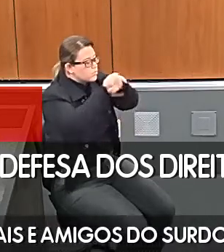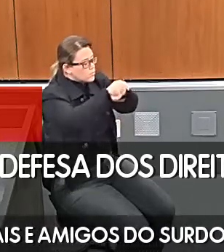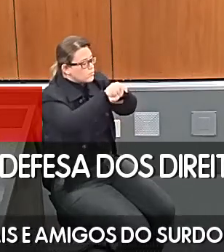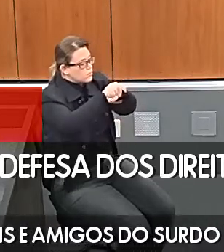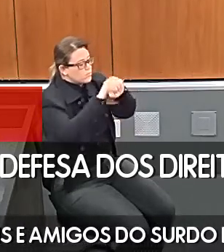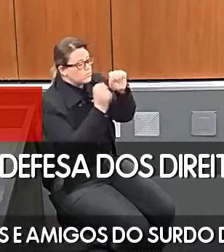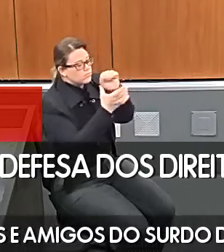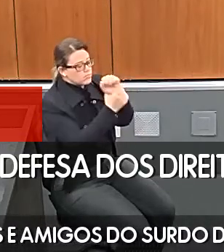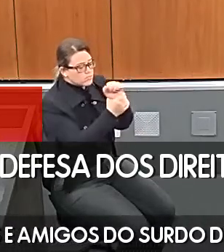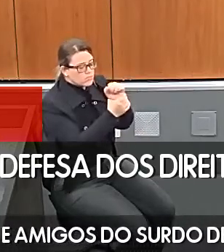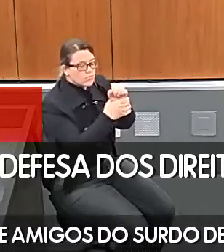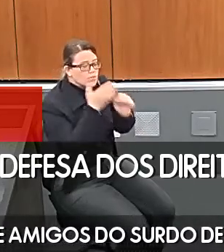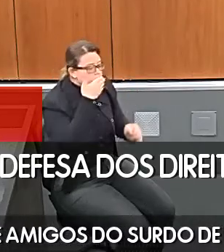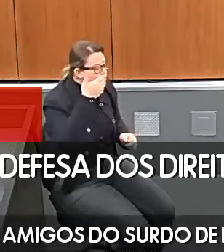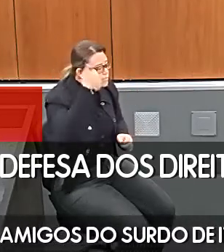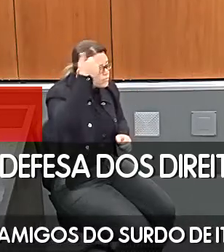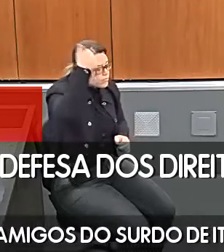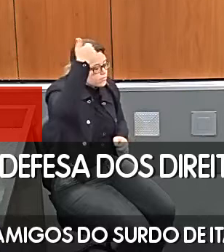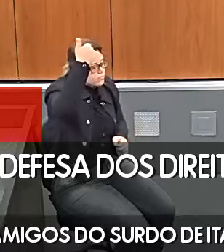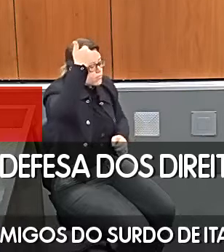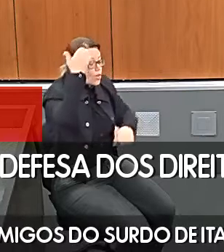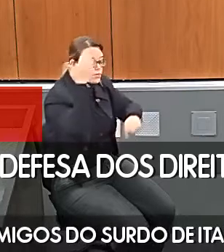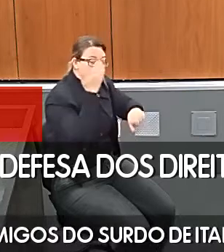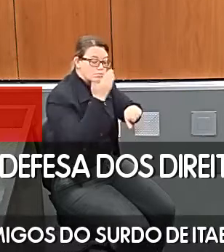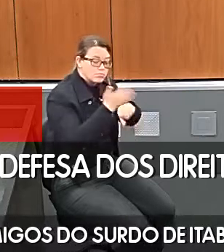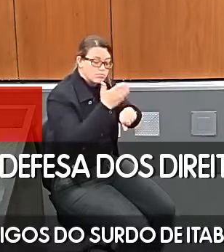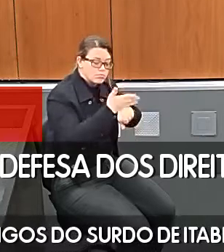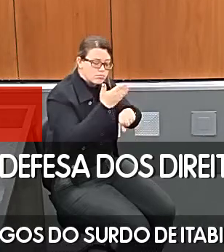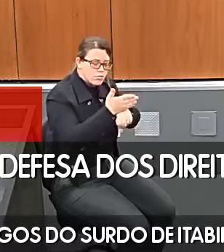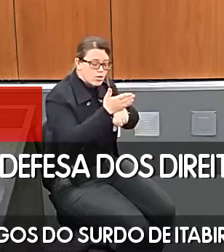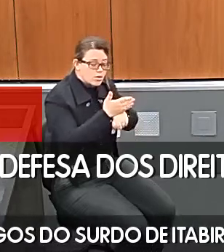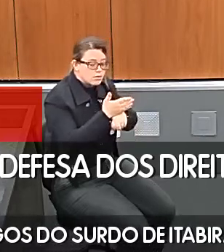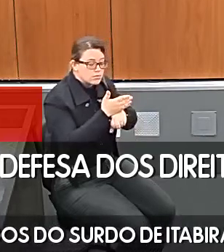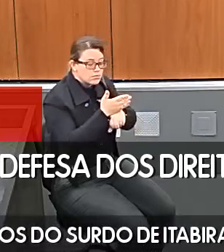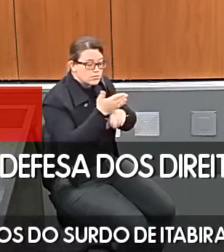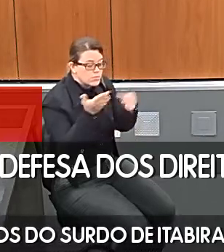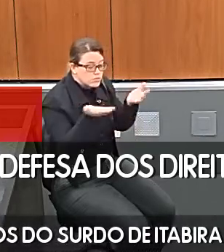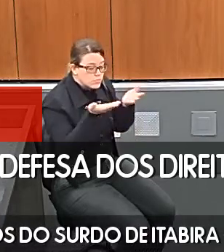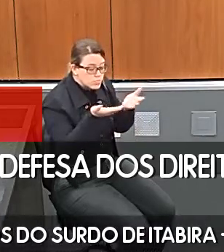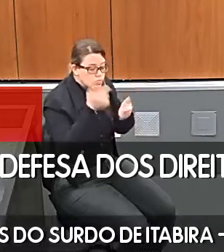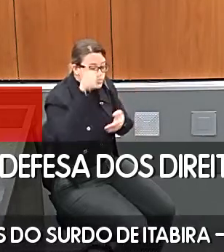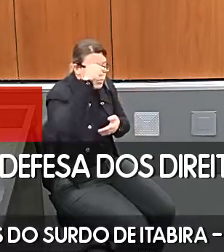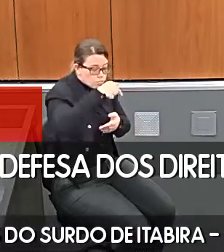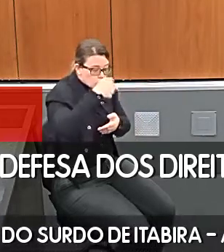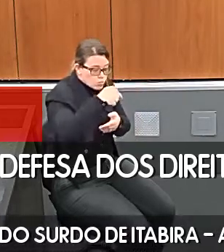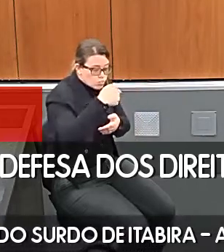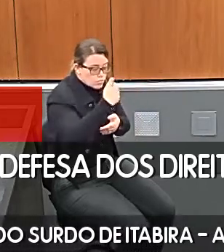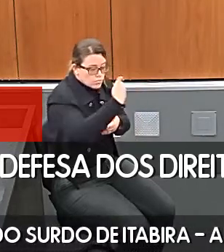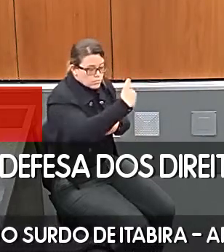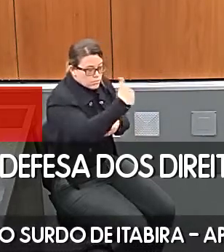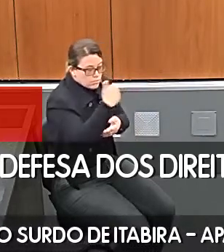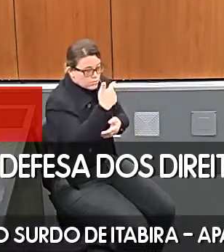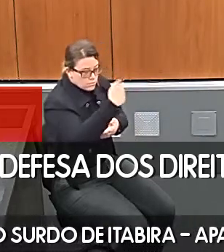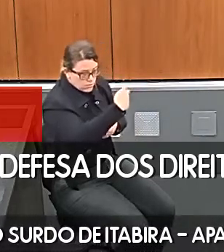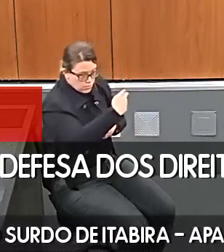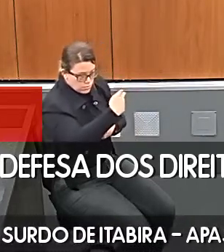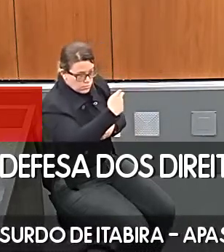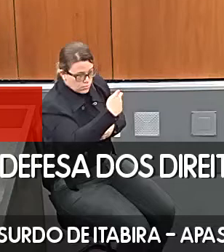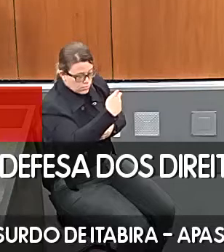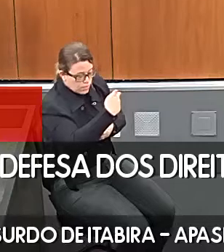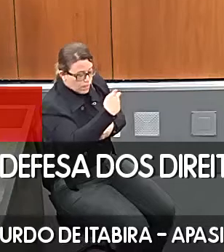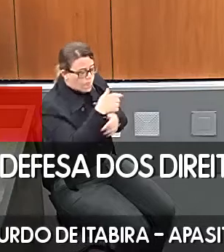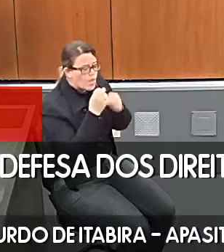dependências da rodoviária. No treinamento, que segue até hoje, dia 17, será abordada a forma